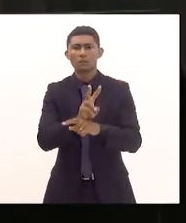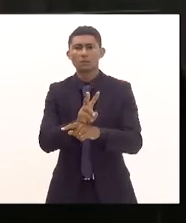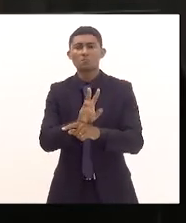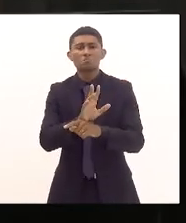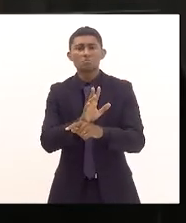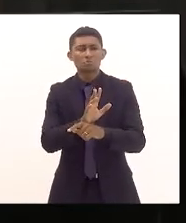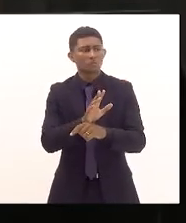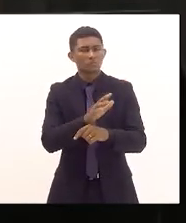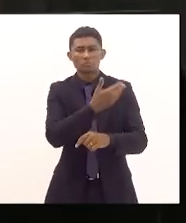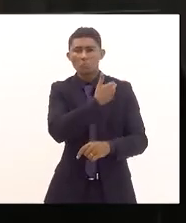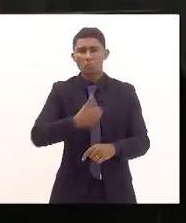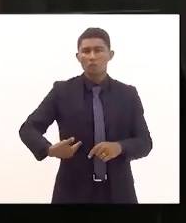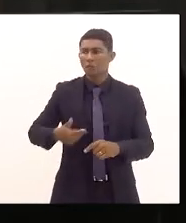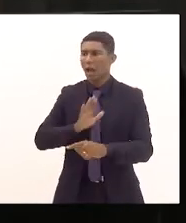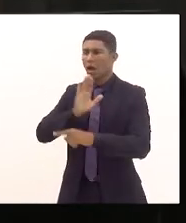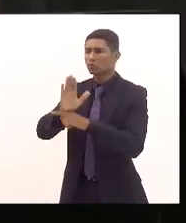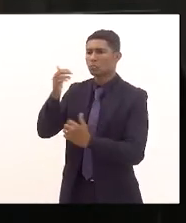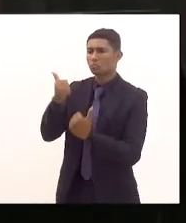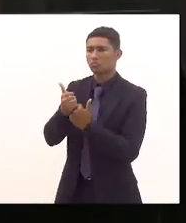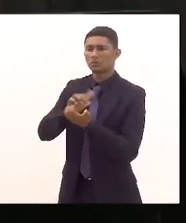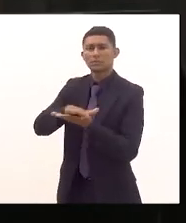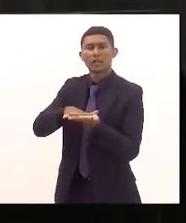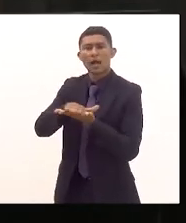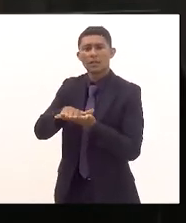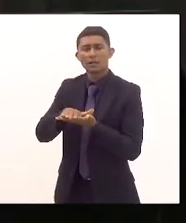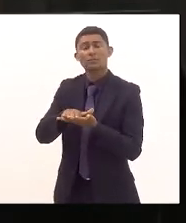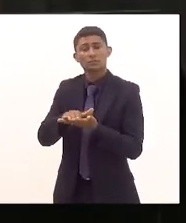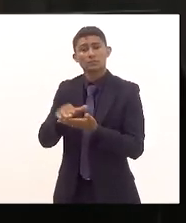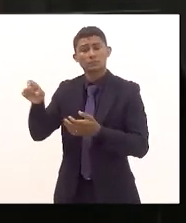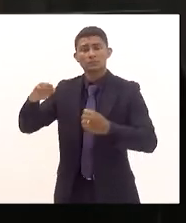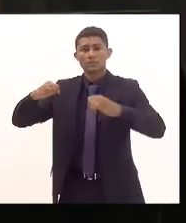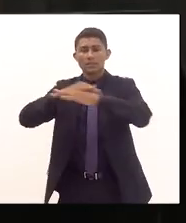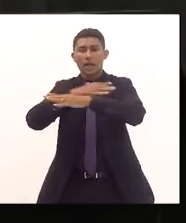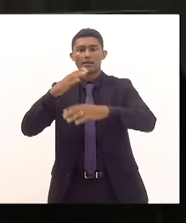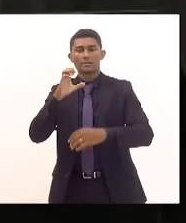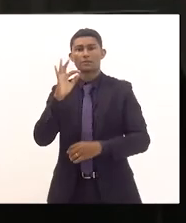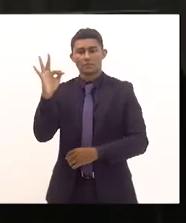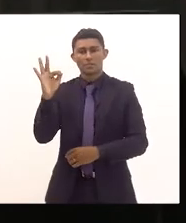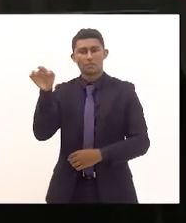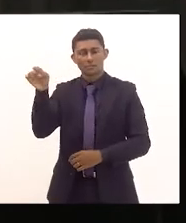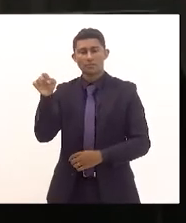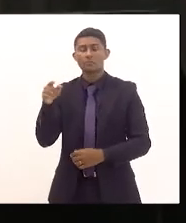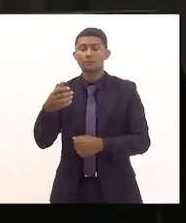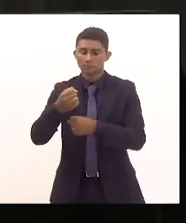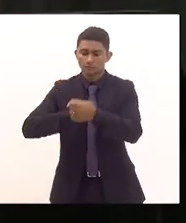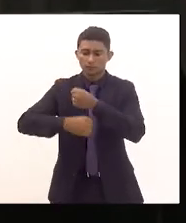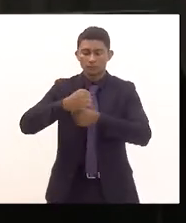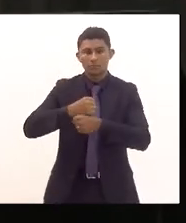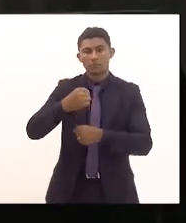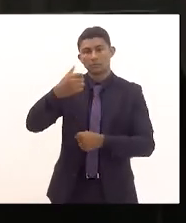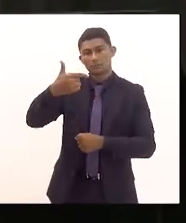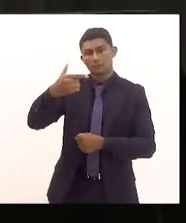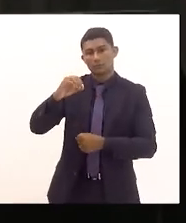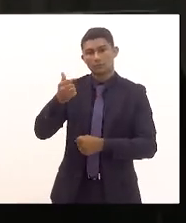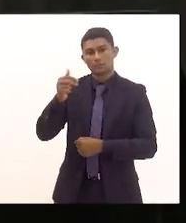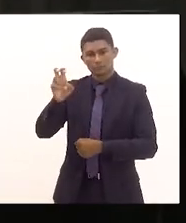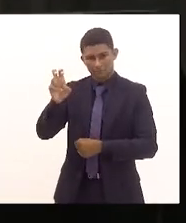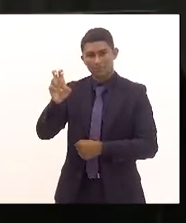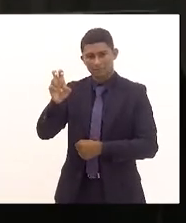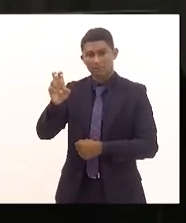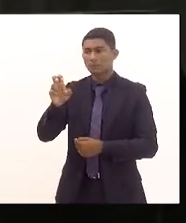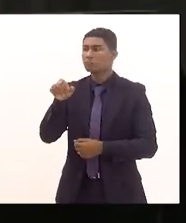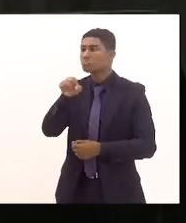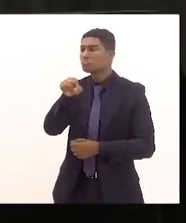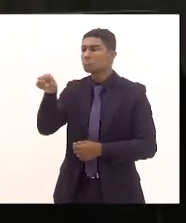para tanto que aí cita o exemplo da cidade de Cabo Frio desde 2015 os guardas sequer